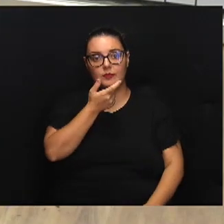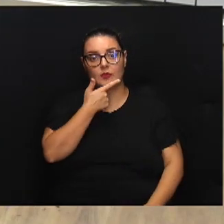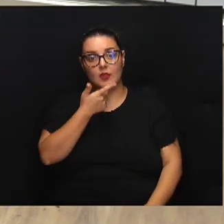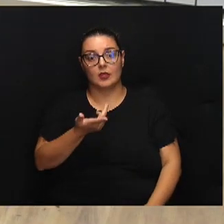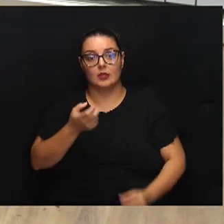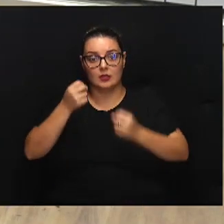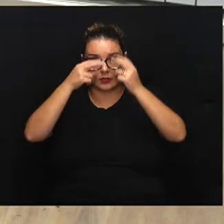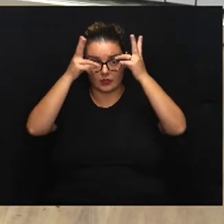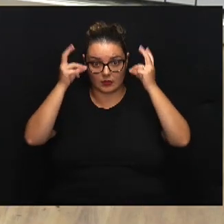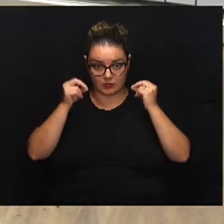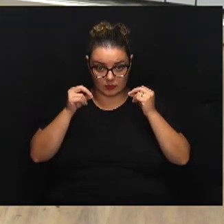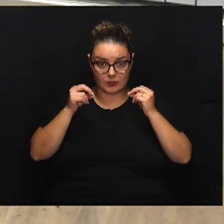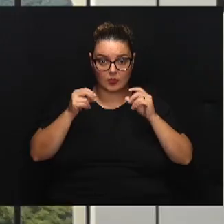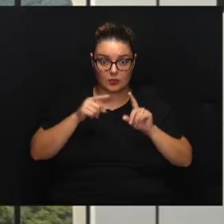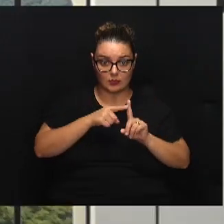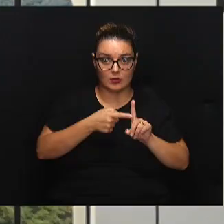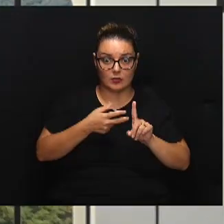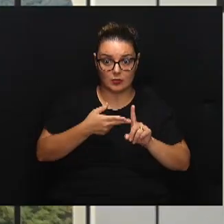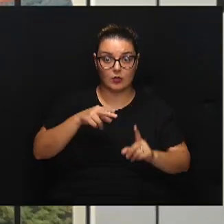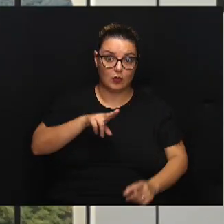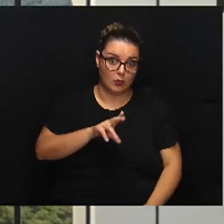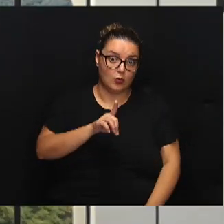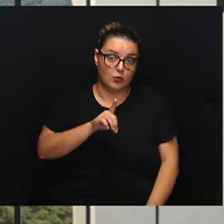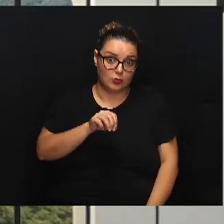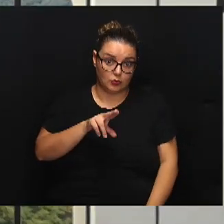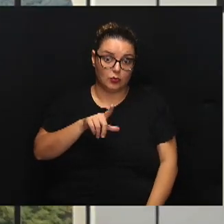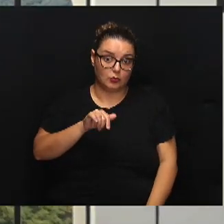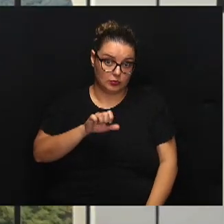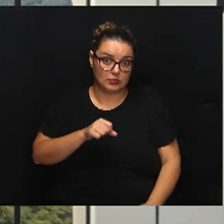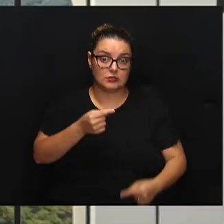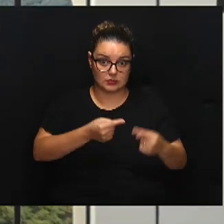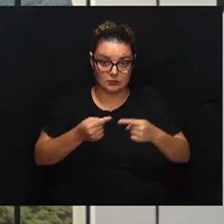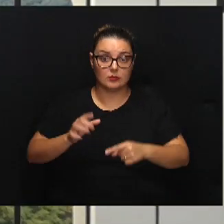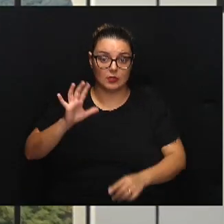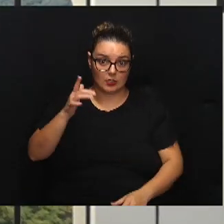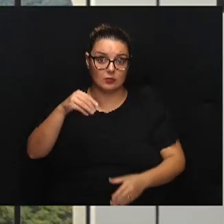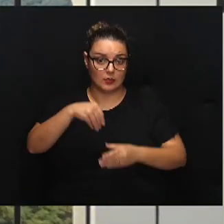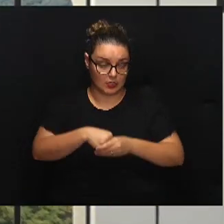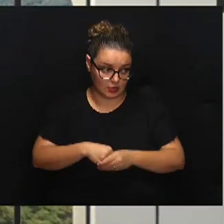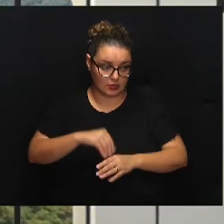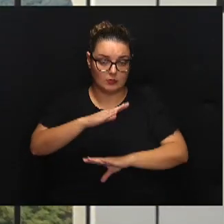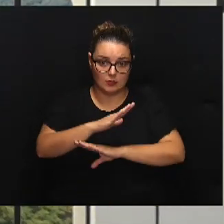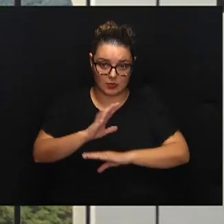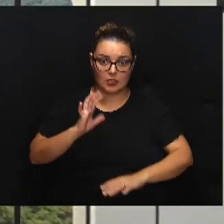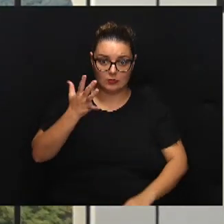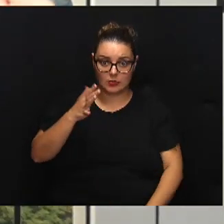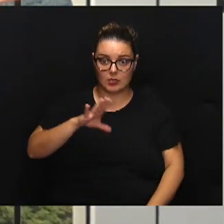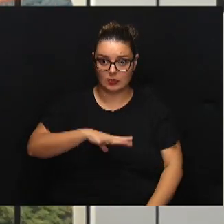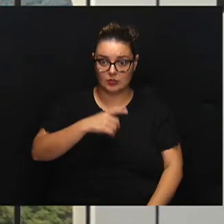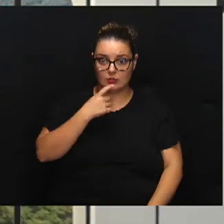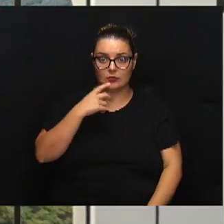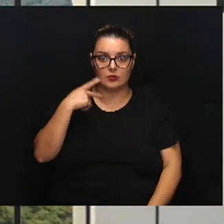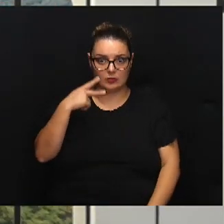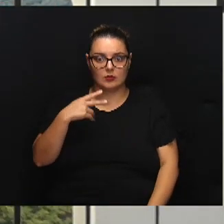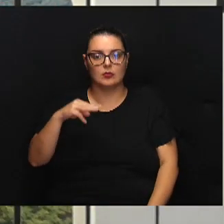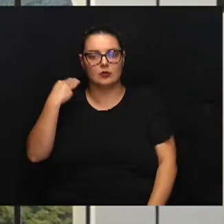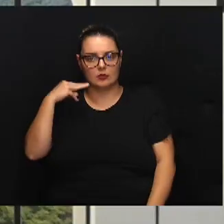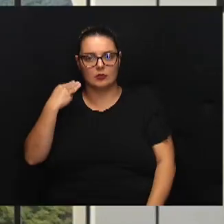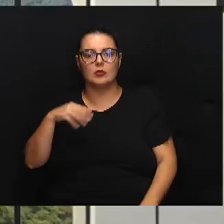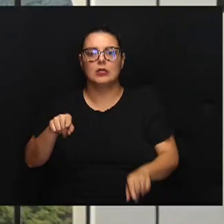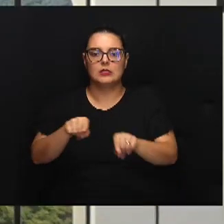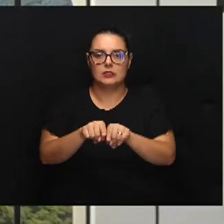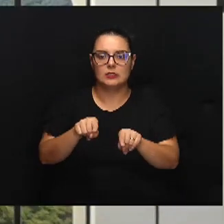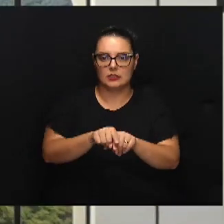enfermeiras obstétricas ou até doulas, muitas vezes, que é uma discussão que já aconteceu muitas vezes aqui na Câmara de Campinas, né? A vereadora Mariana Conte